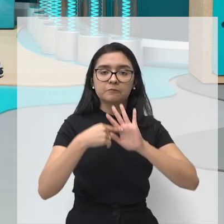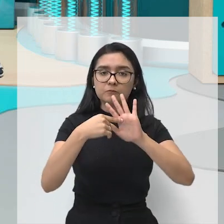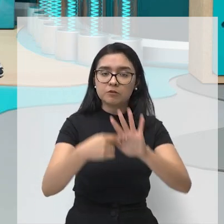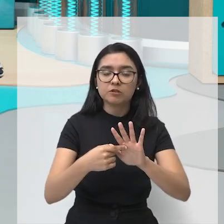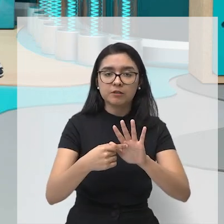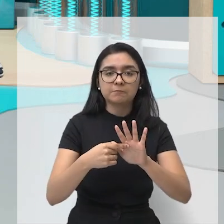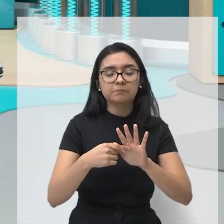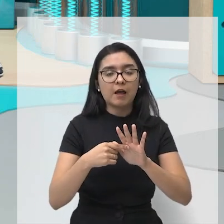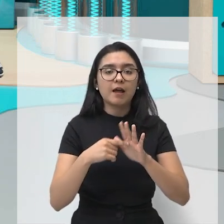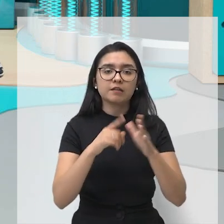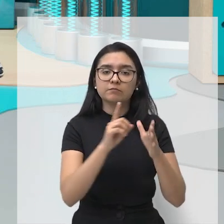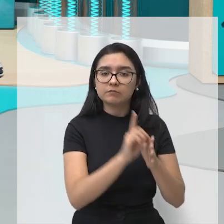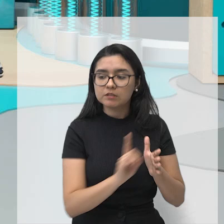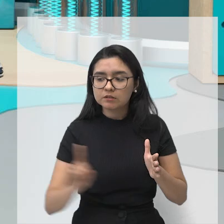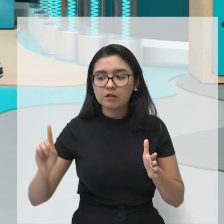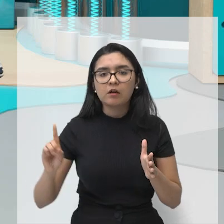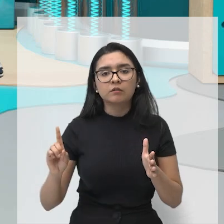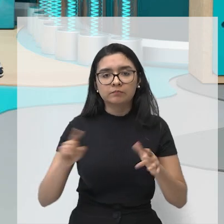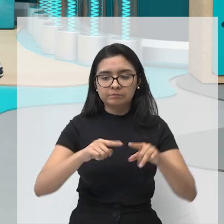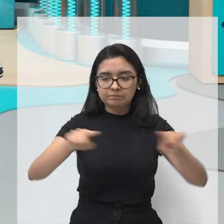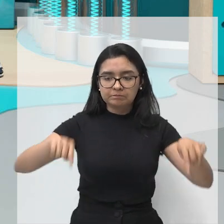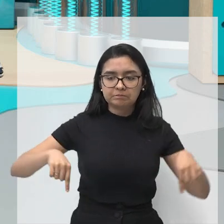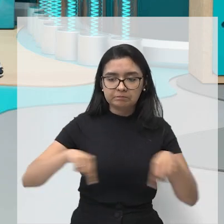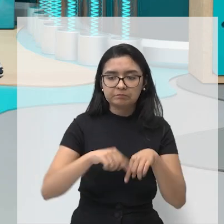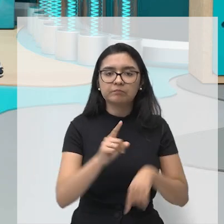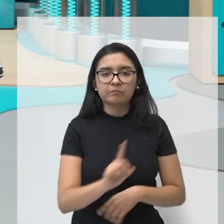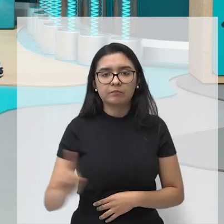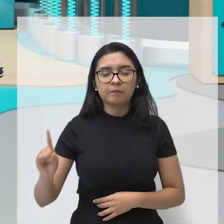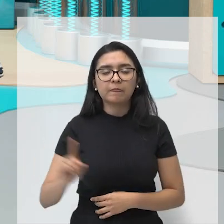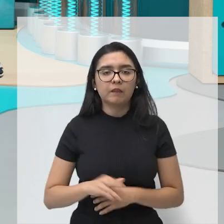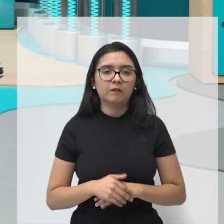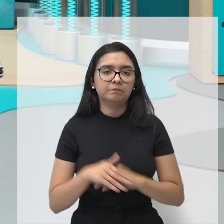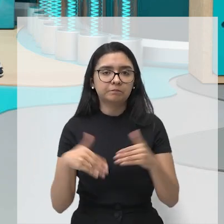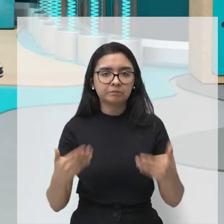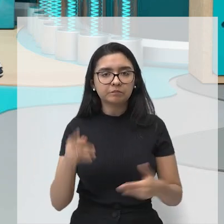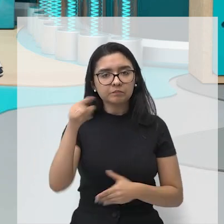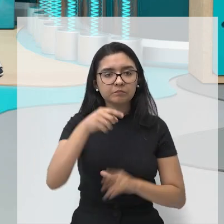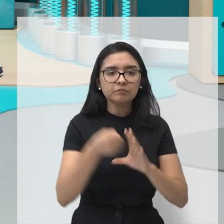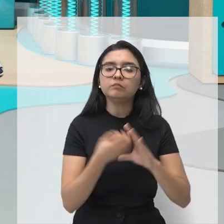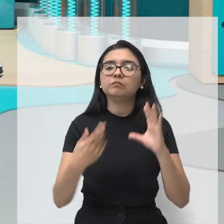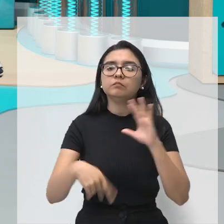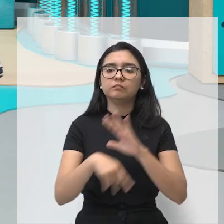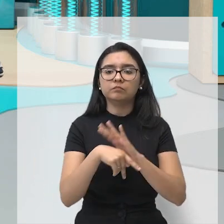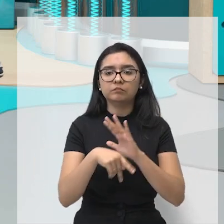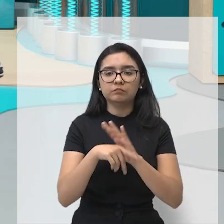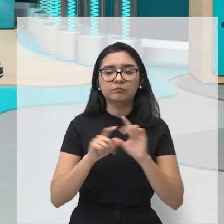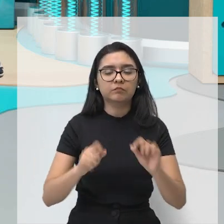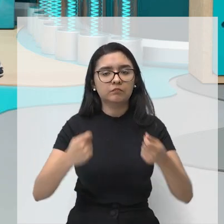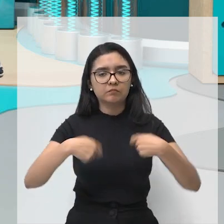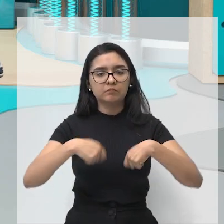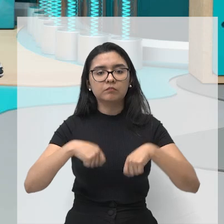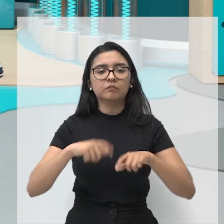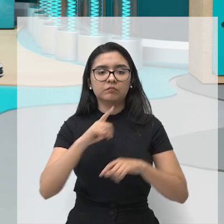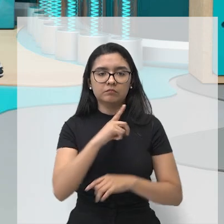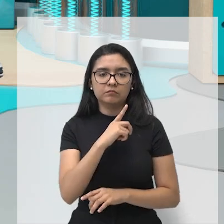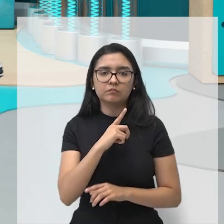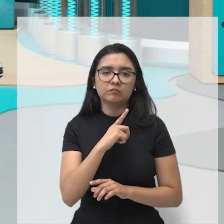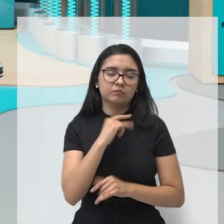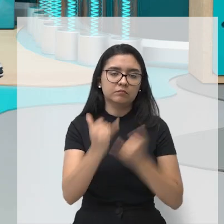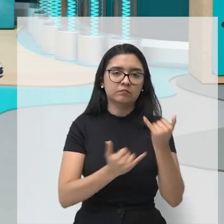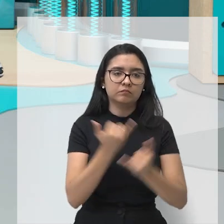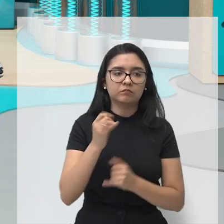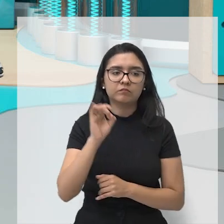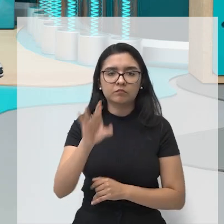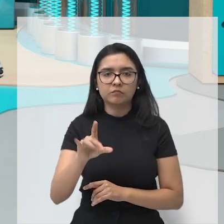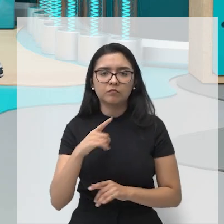e retirando-se do campo. Do campo de jogo. Essa é uma característica, é um elemento que precisa existir